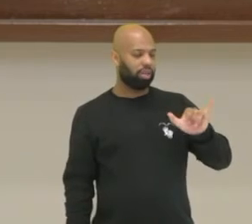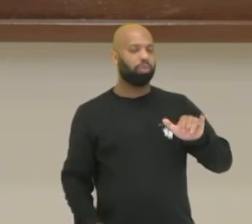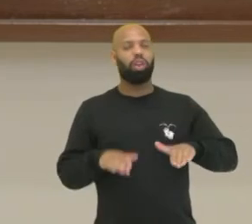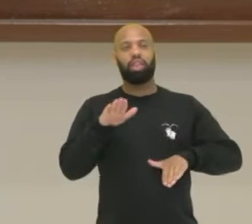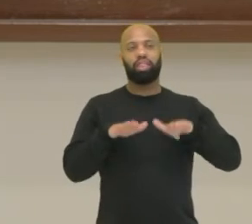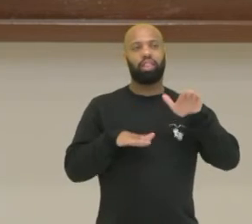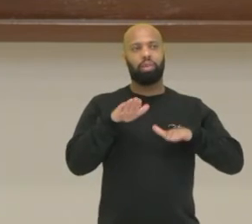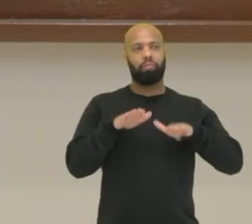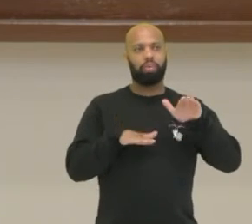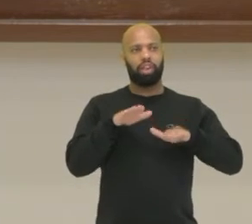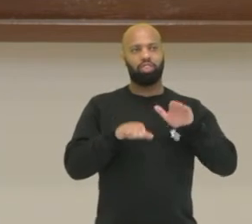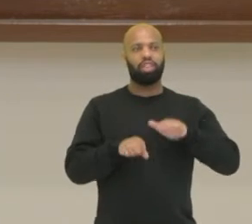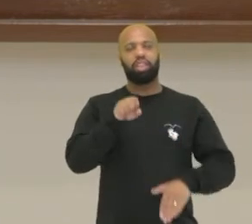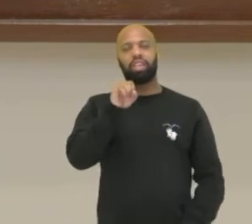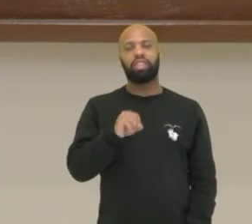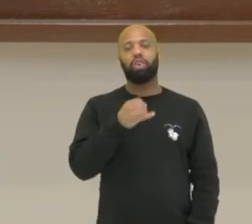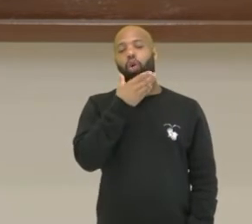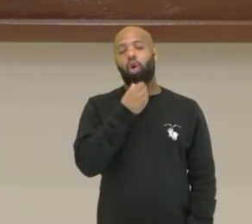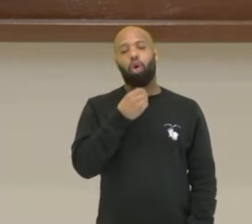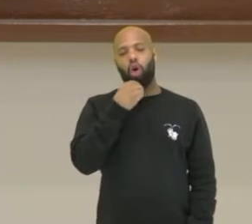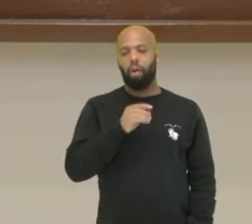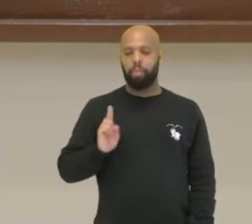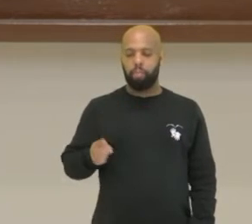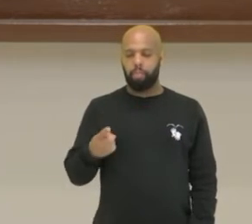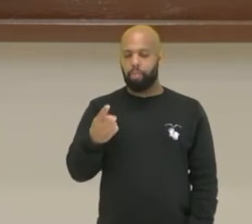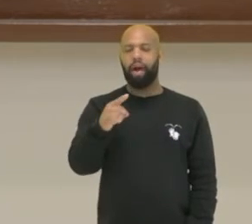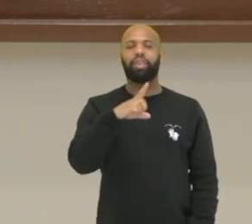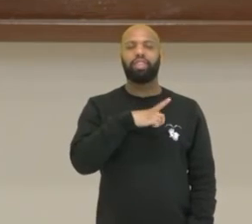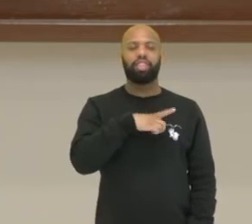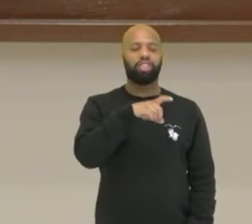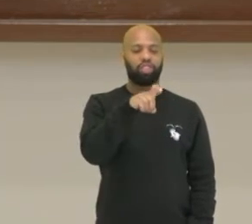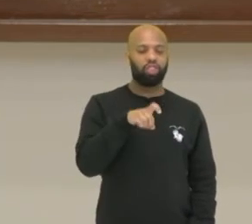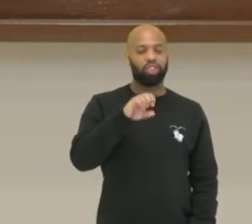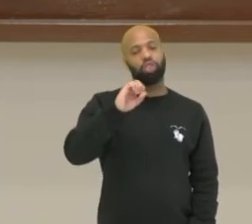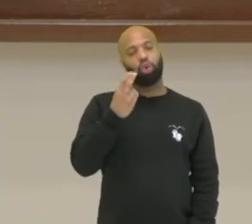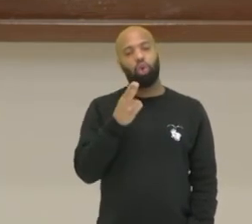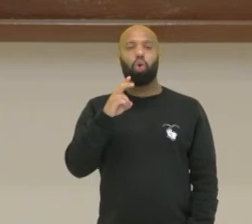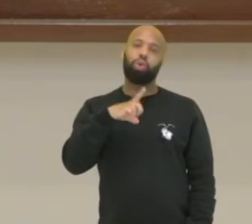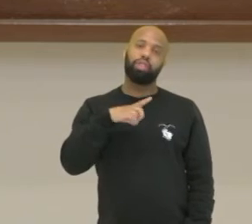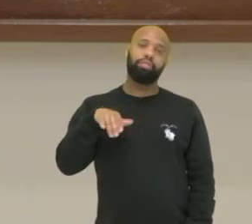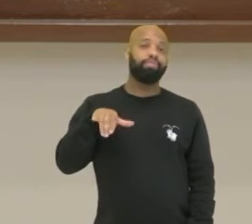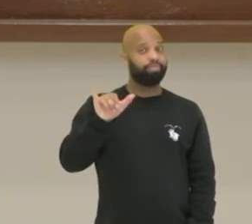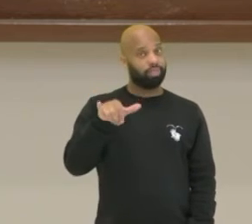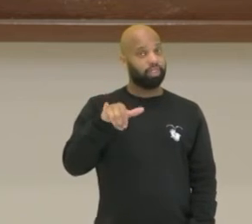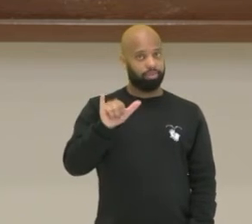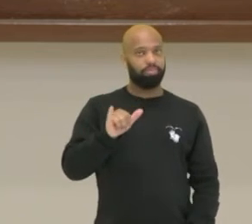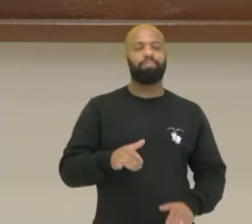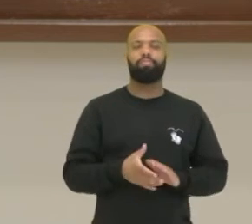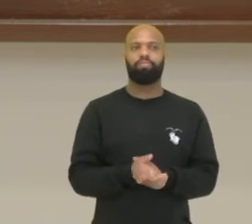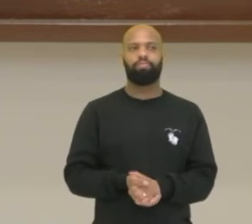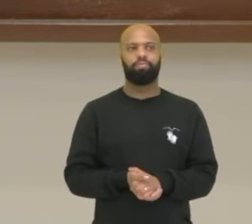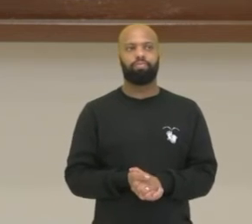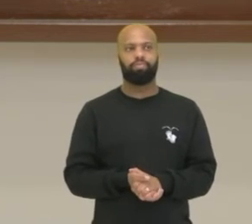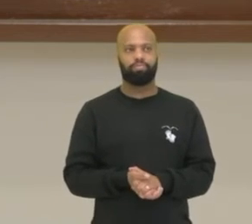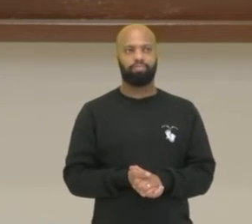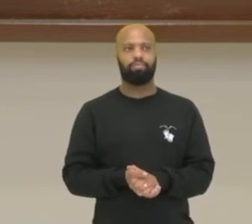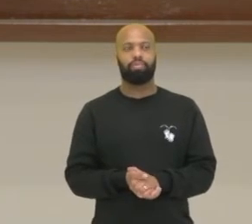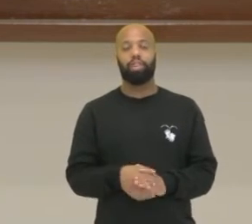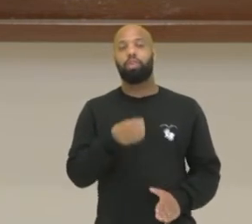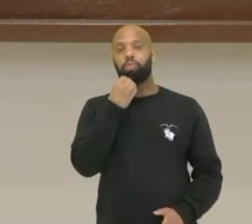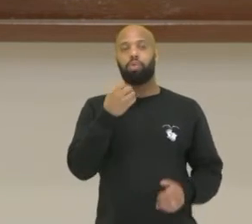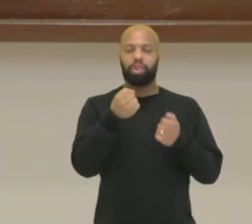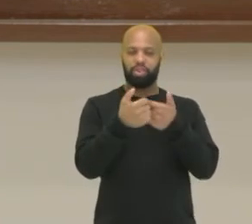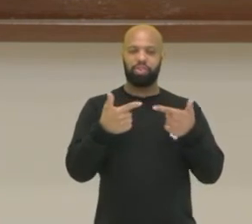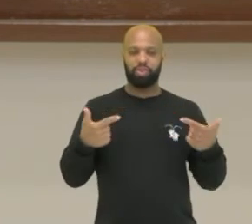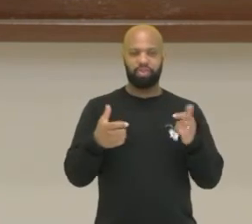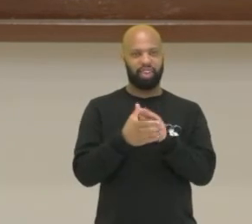depender se esse espermatozoide está carregado com X ou Y. Boa sorte ao